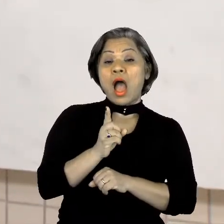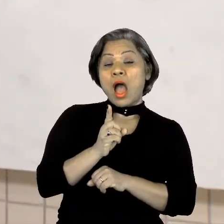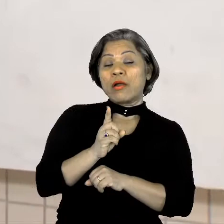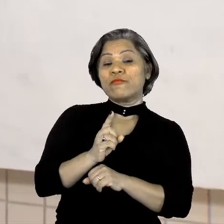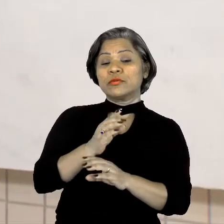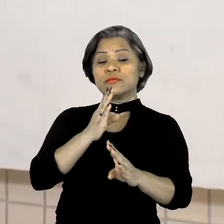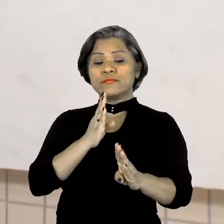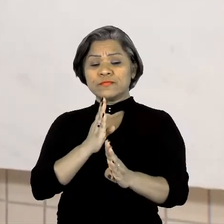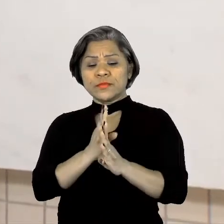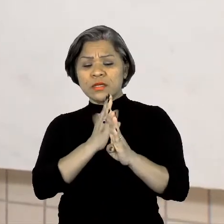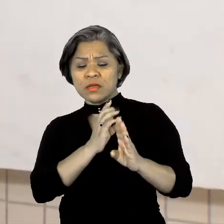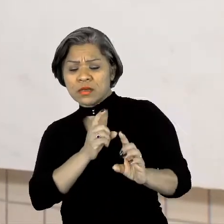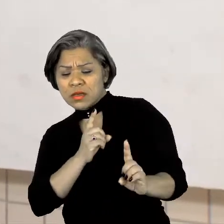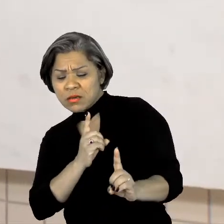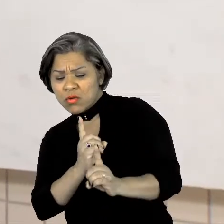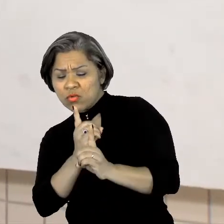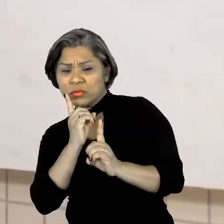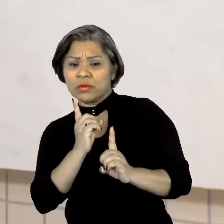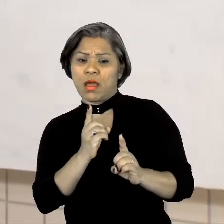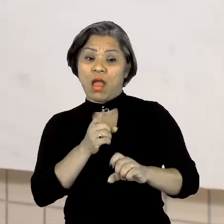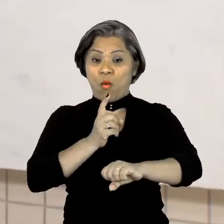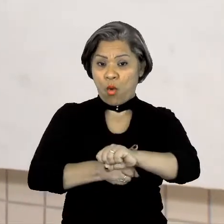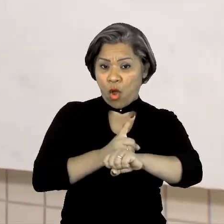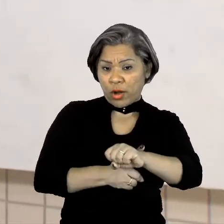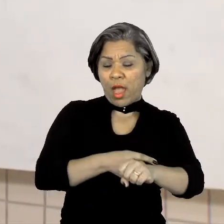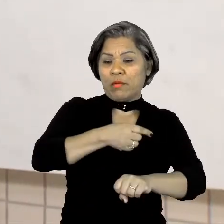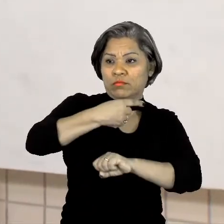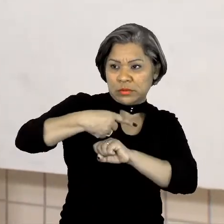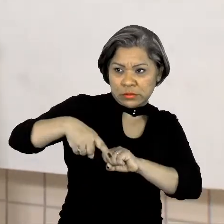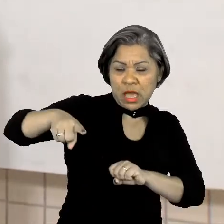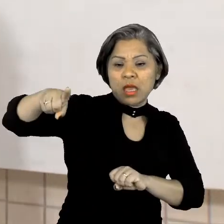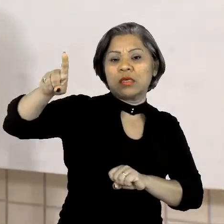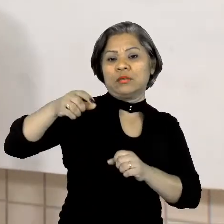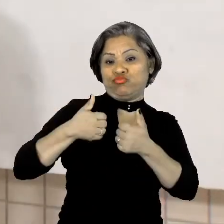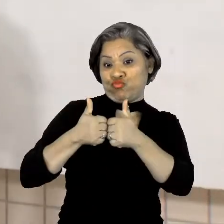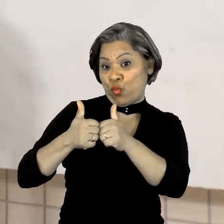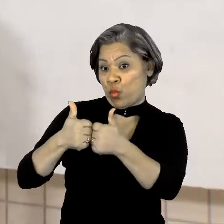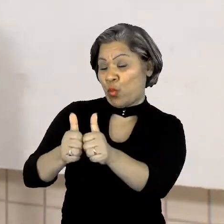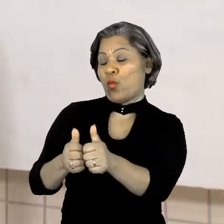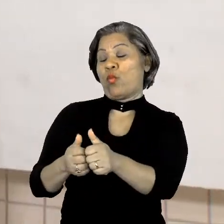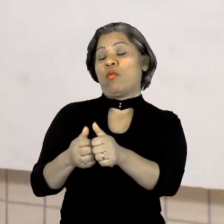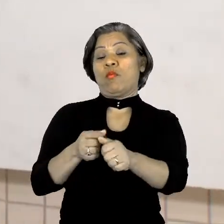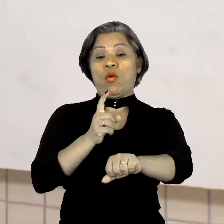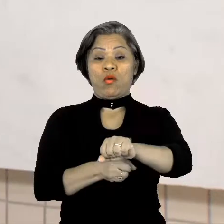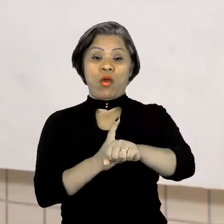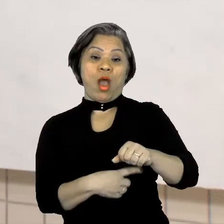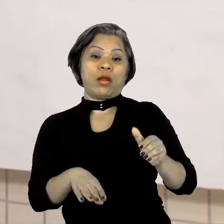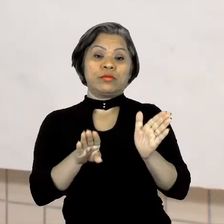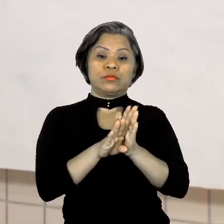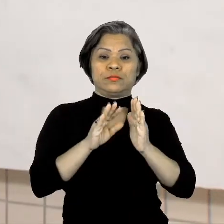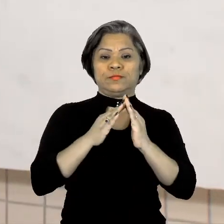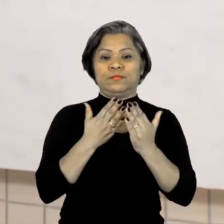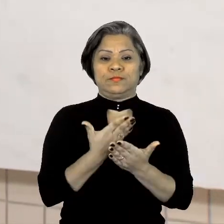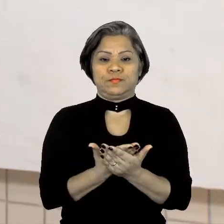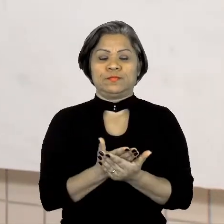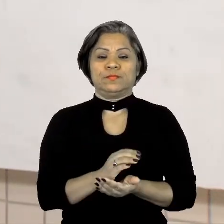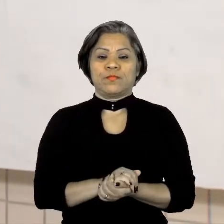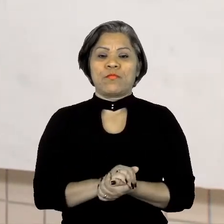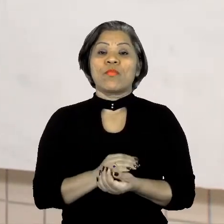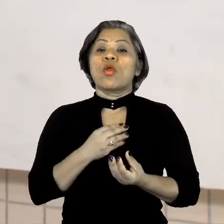saíram e o horário da chegada deles na escola. Como o estudante descreve